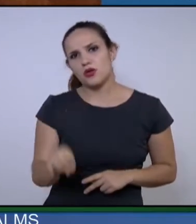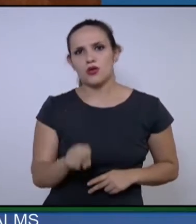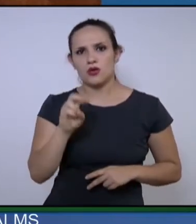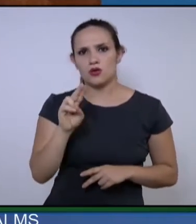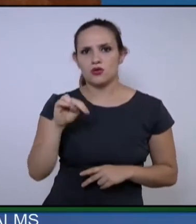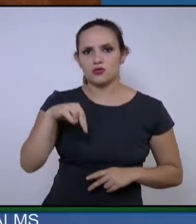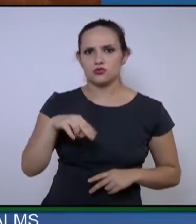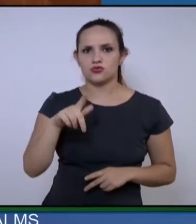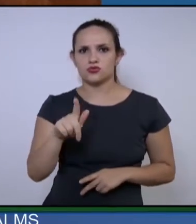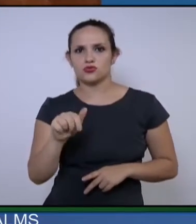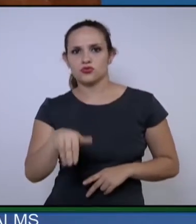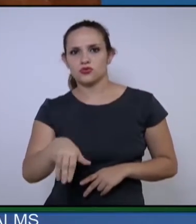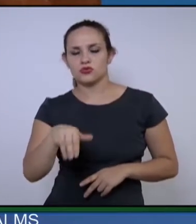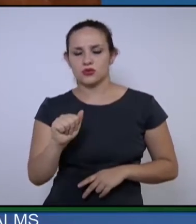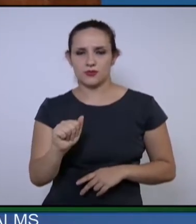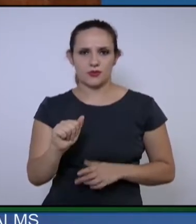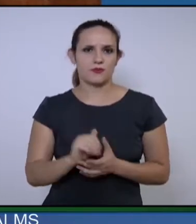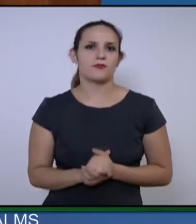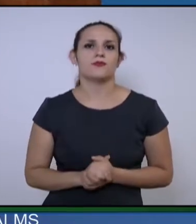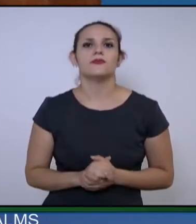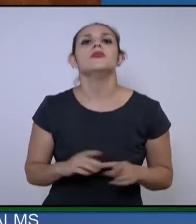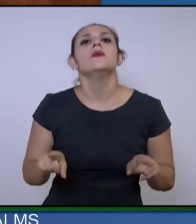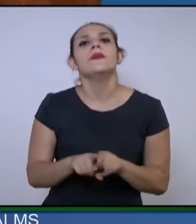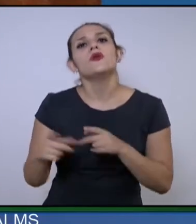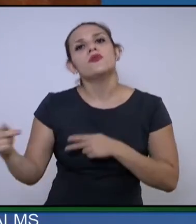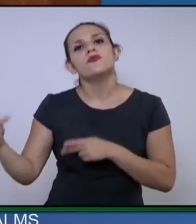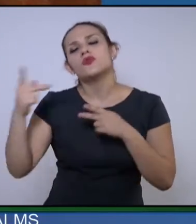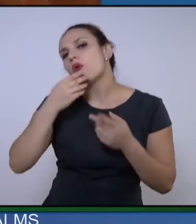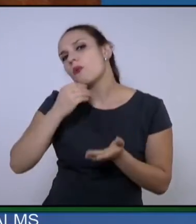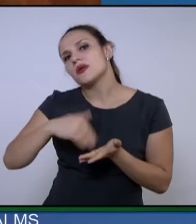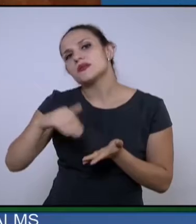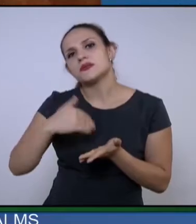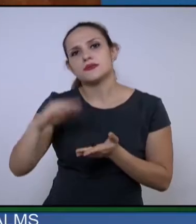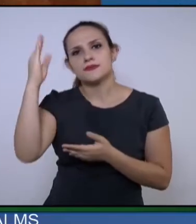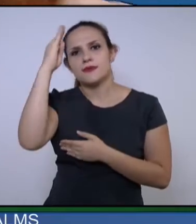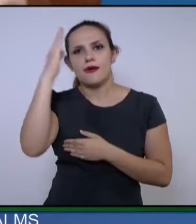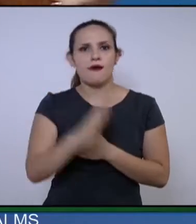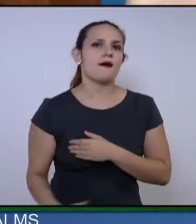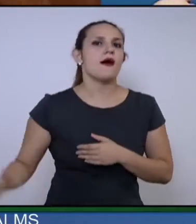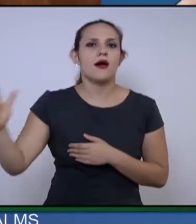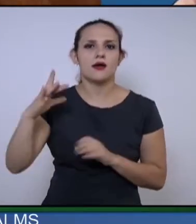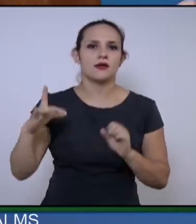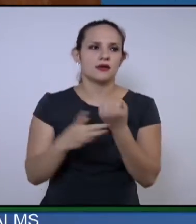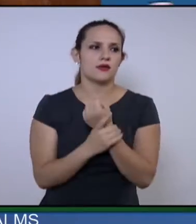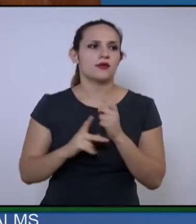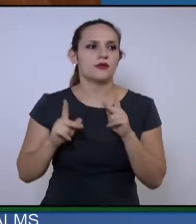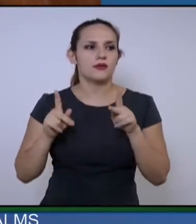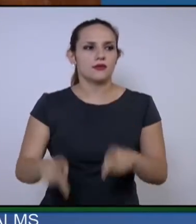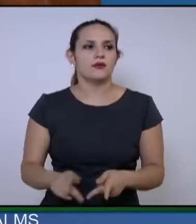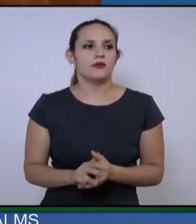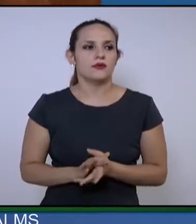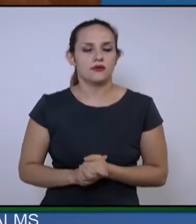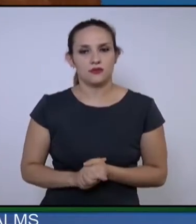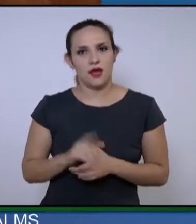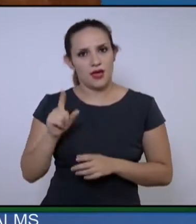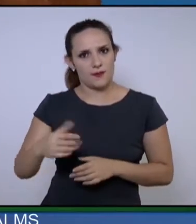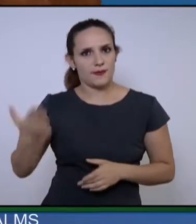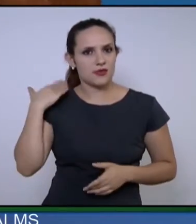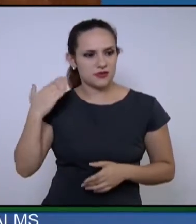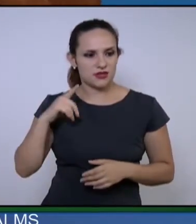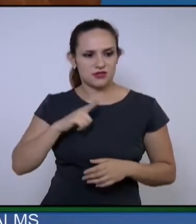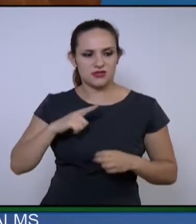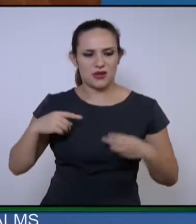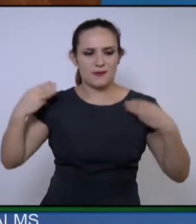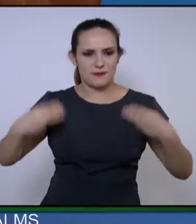trouxemos aqui, à época, o secretário nacional de Segurança Pública, que ocupava, à época, o papel de ministro, porque nós não